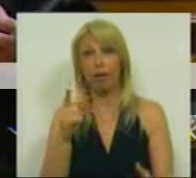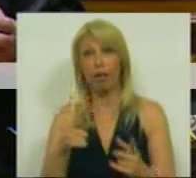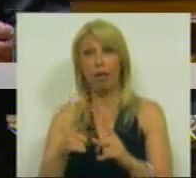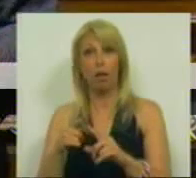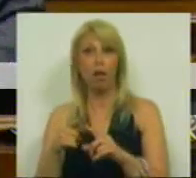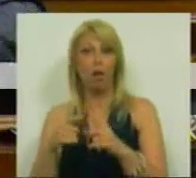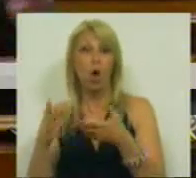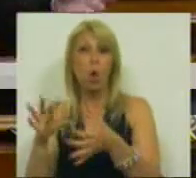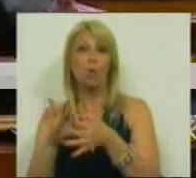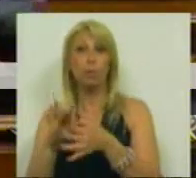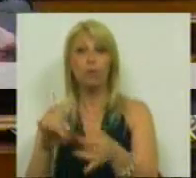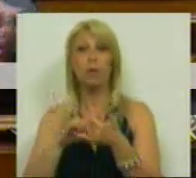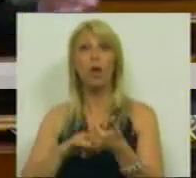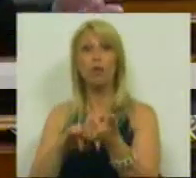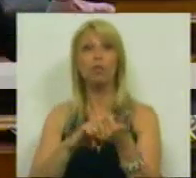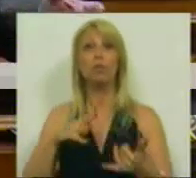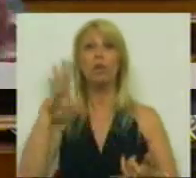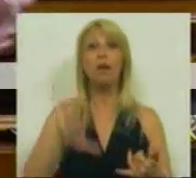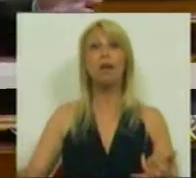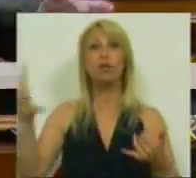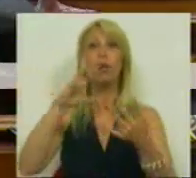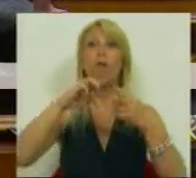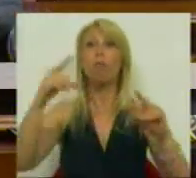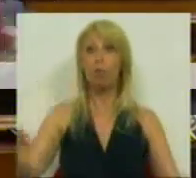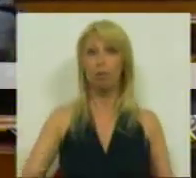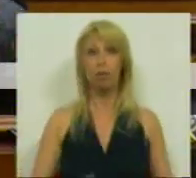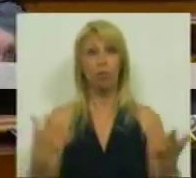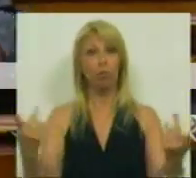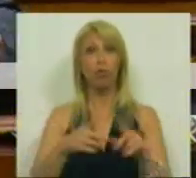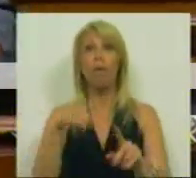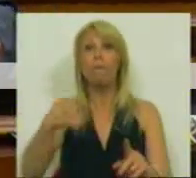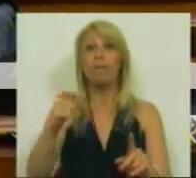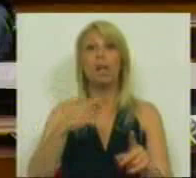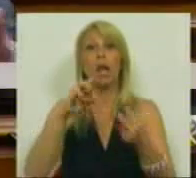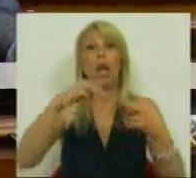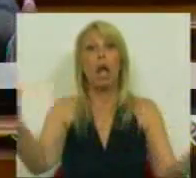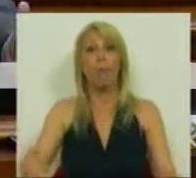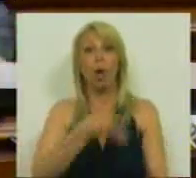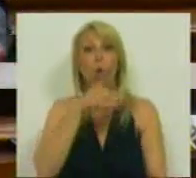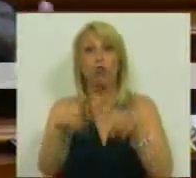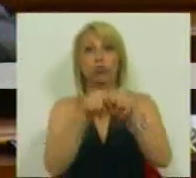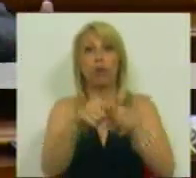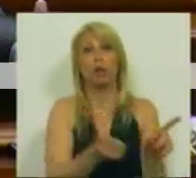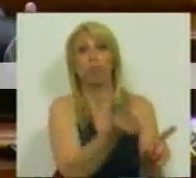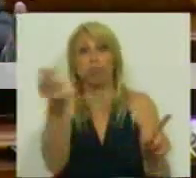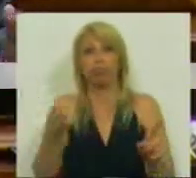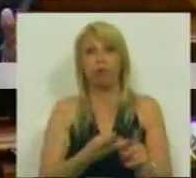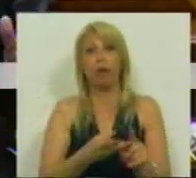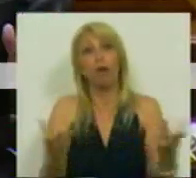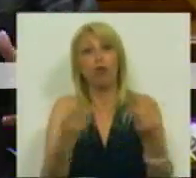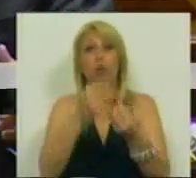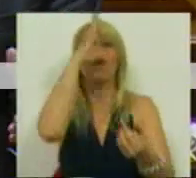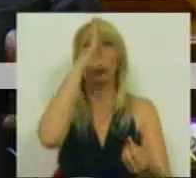de Municípios, autarcas de diversas cores políticas e o Governo. Na verdade, há uma parte fraca